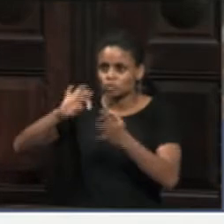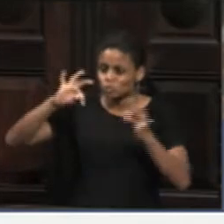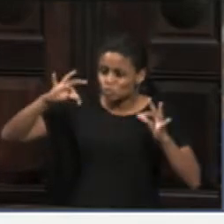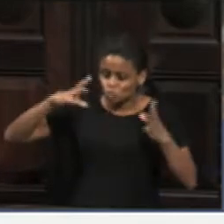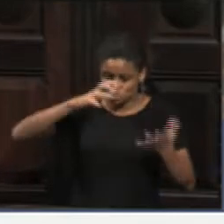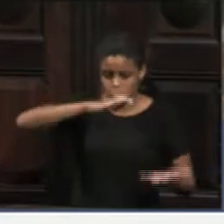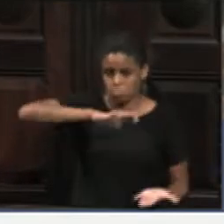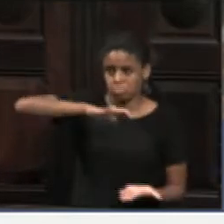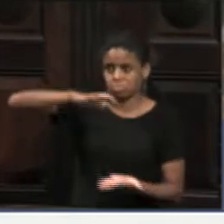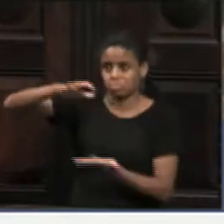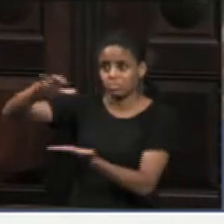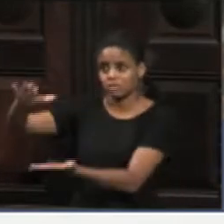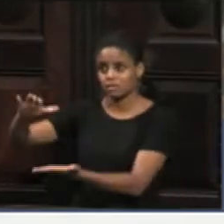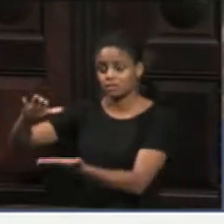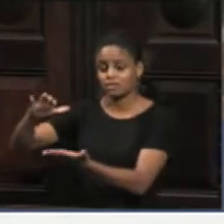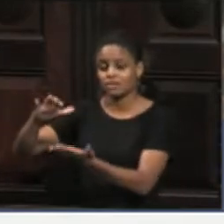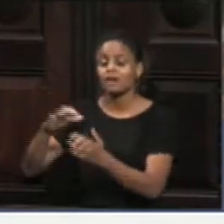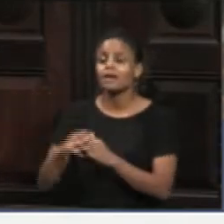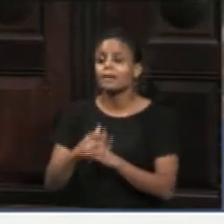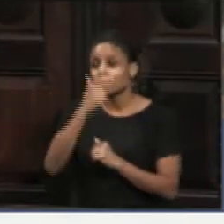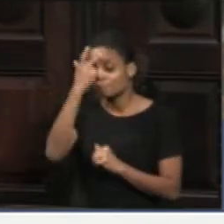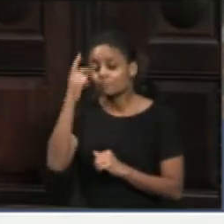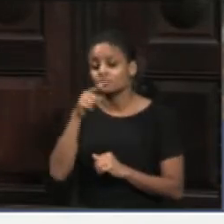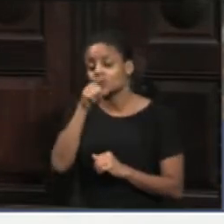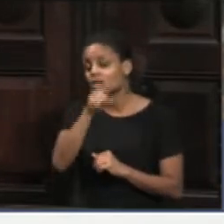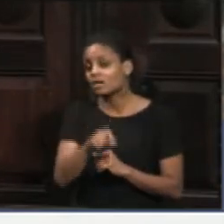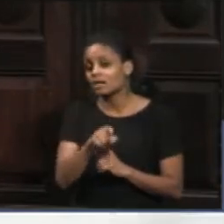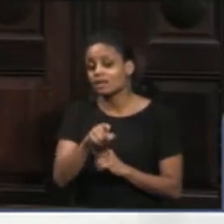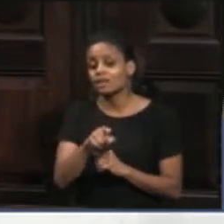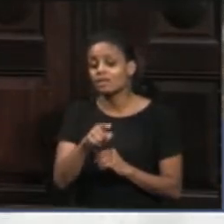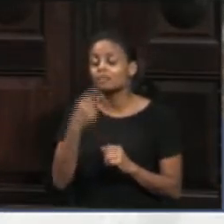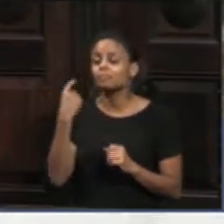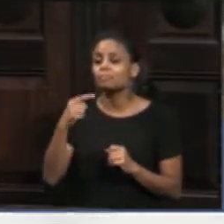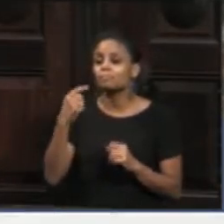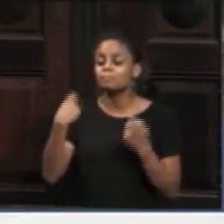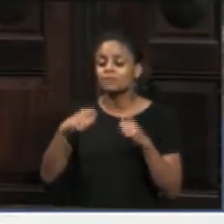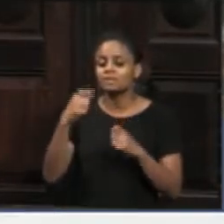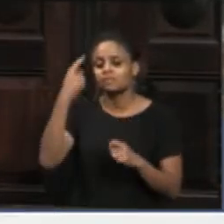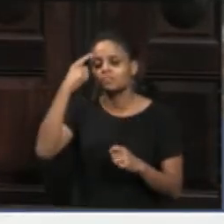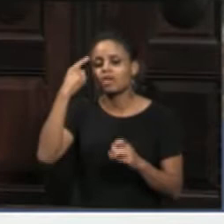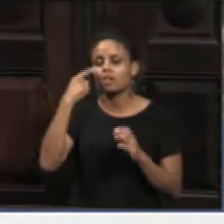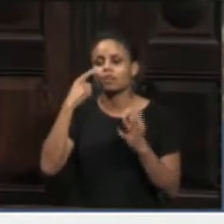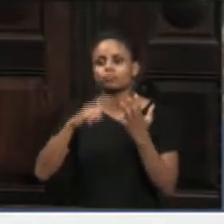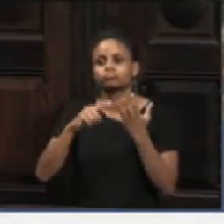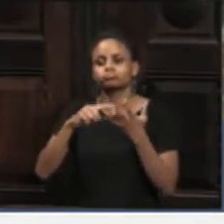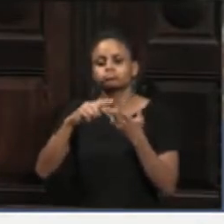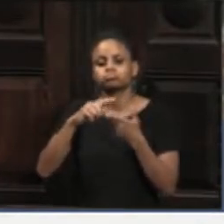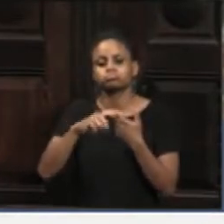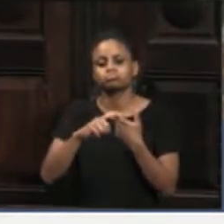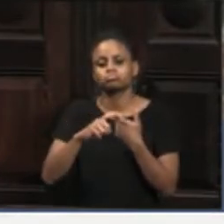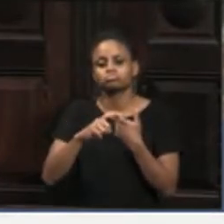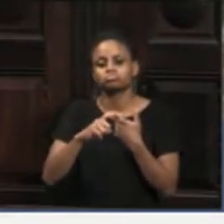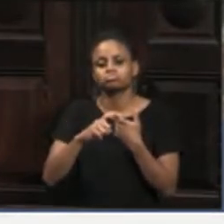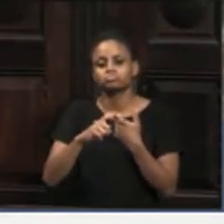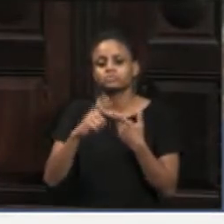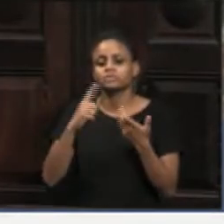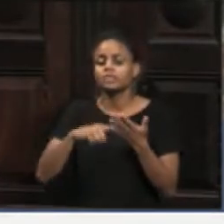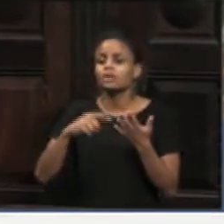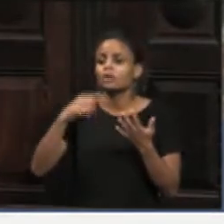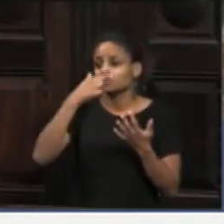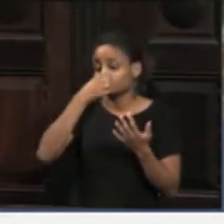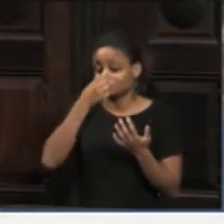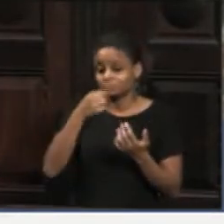vez, o contribuinte deverá observar os seguintes procedimentos. Ele vai tirando nota